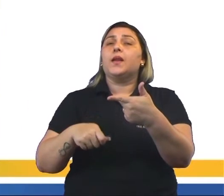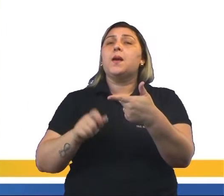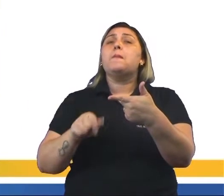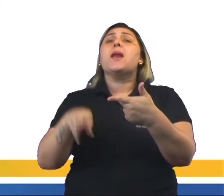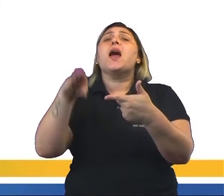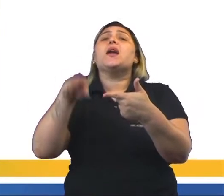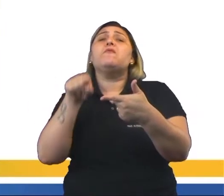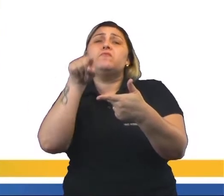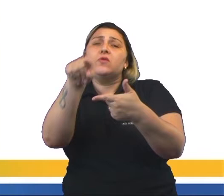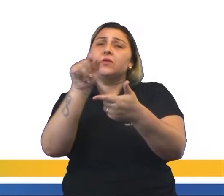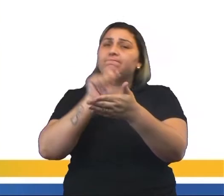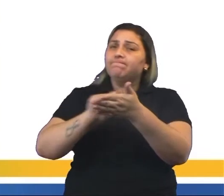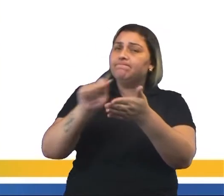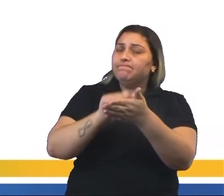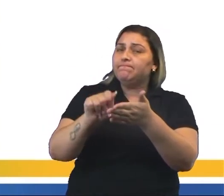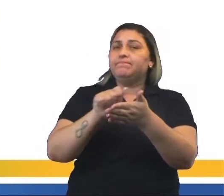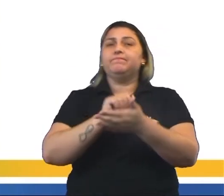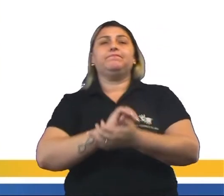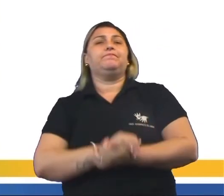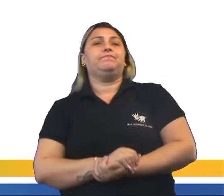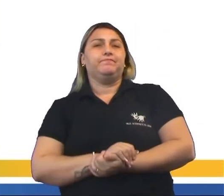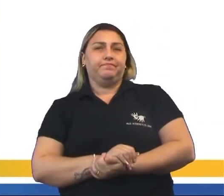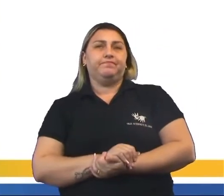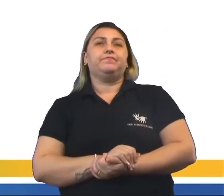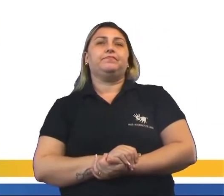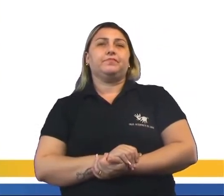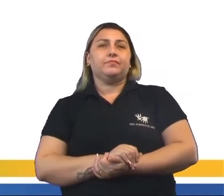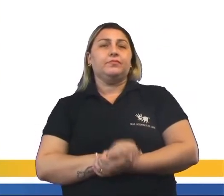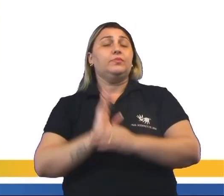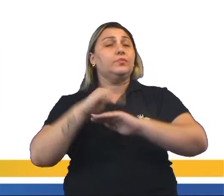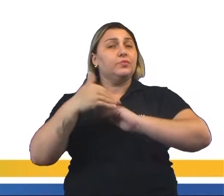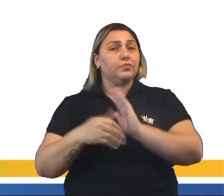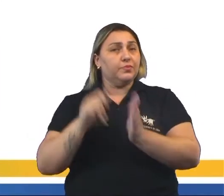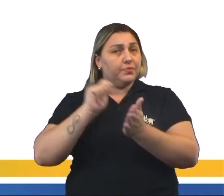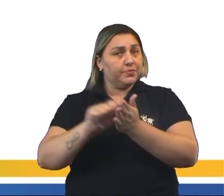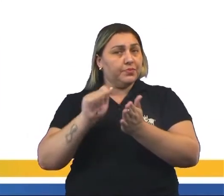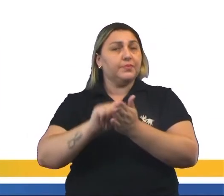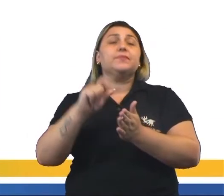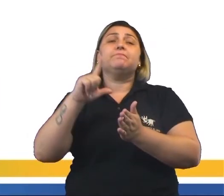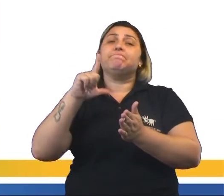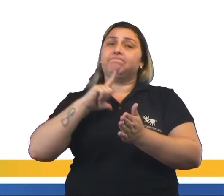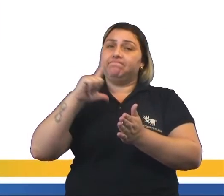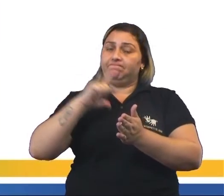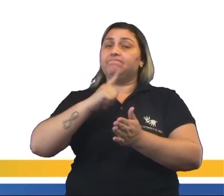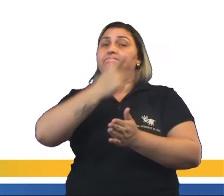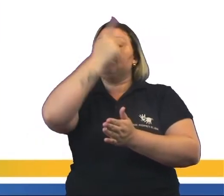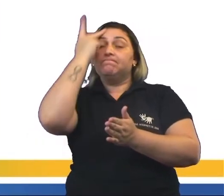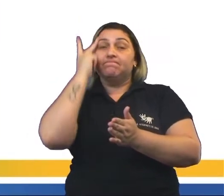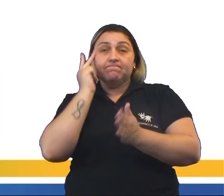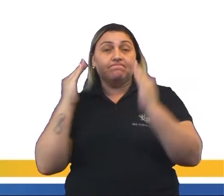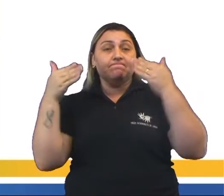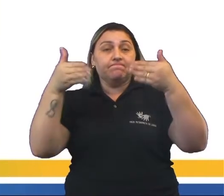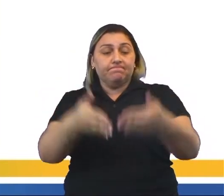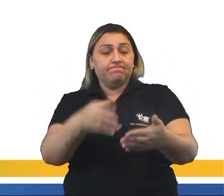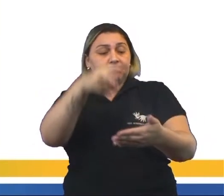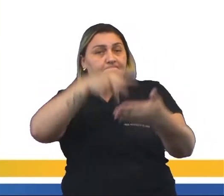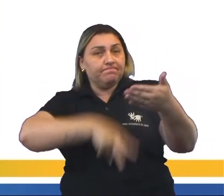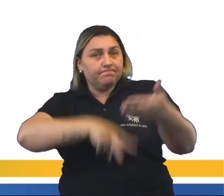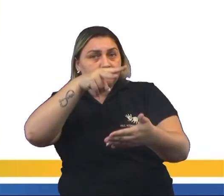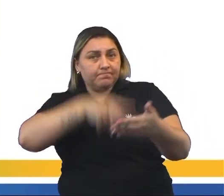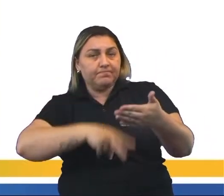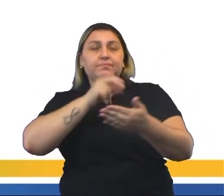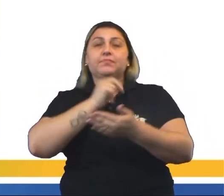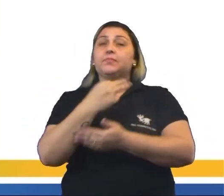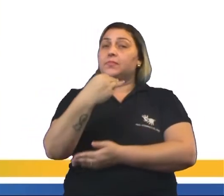público-alvo. Para quem você vai escrever? Tudo que escrevemos tem um público-alvo, tem um público direcionado.